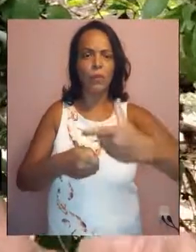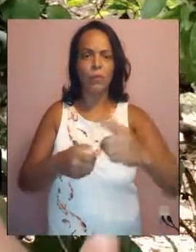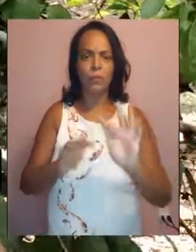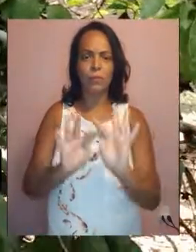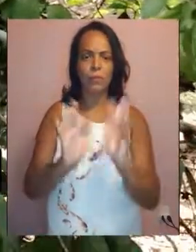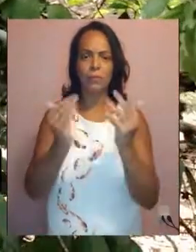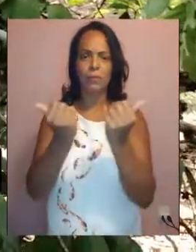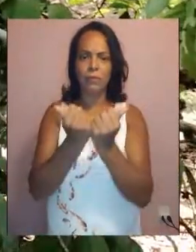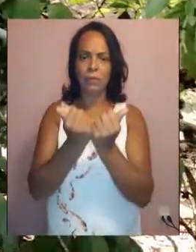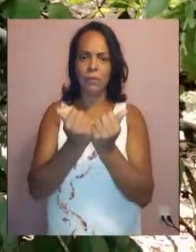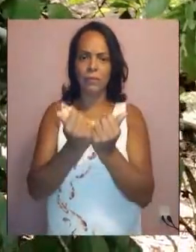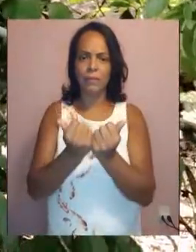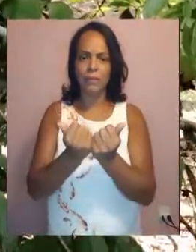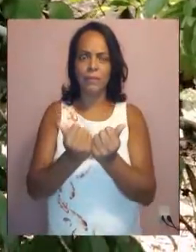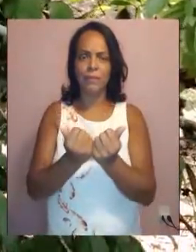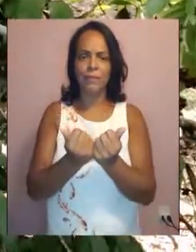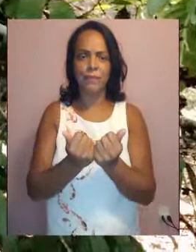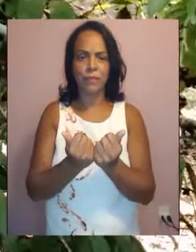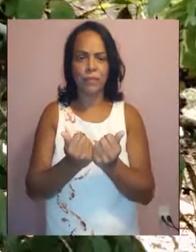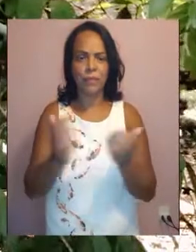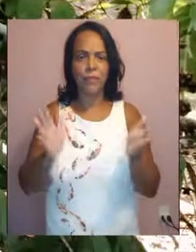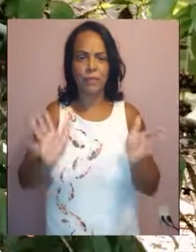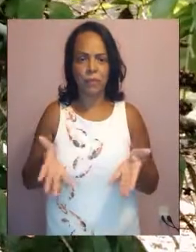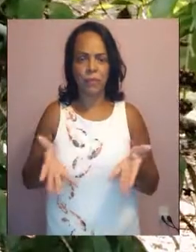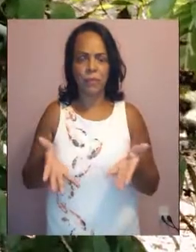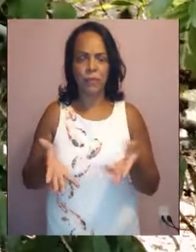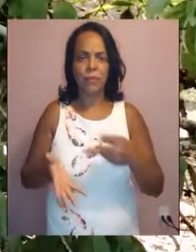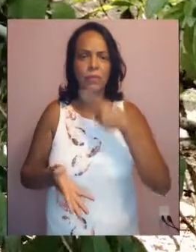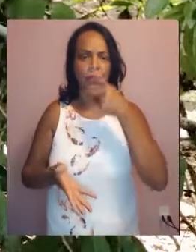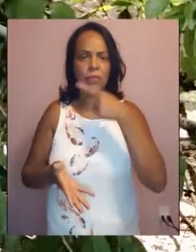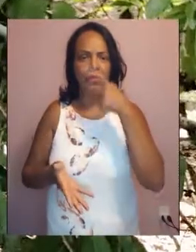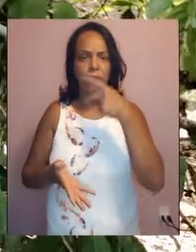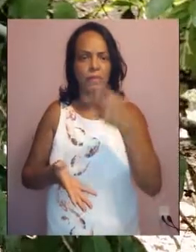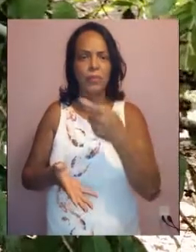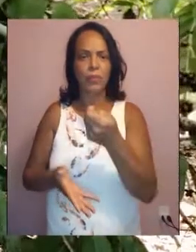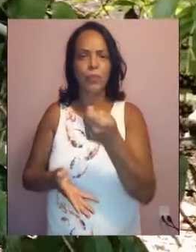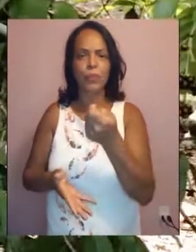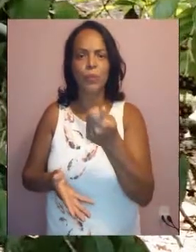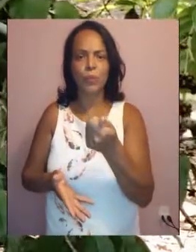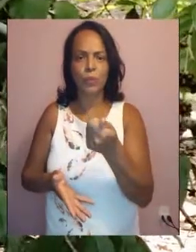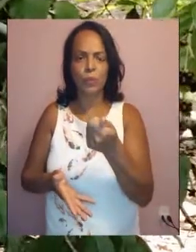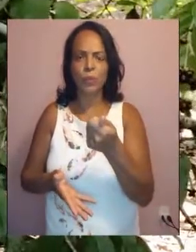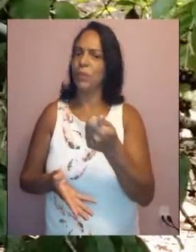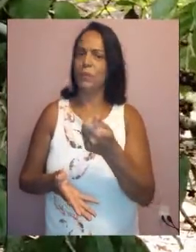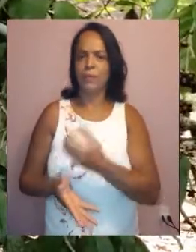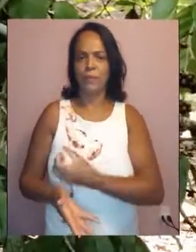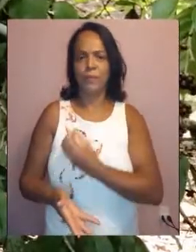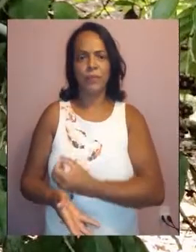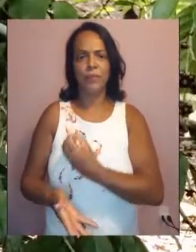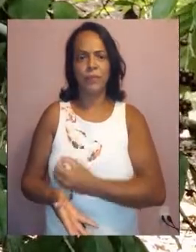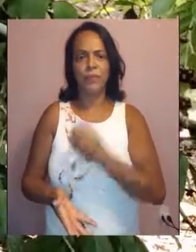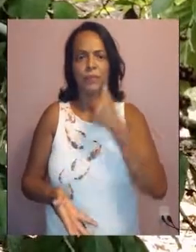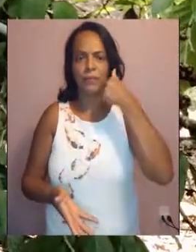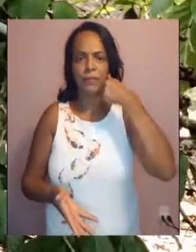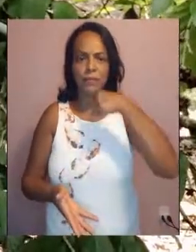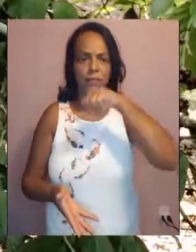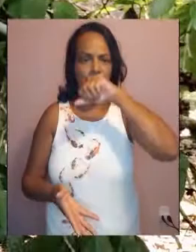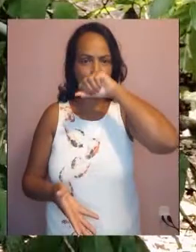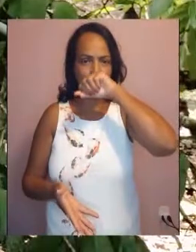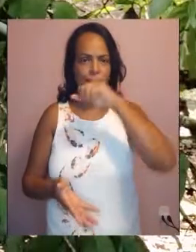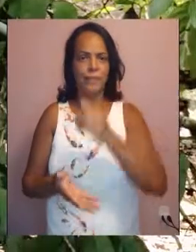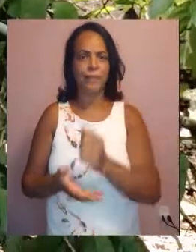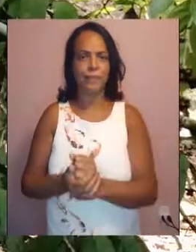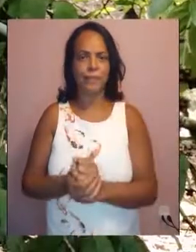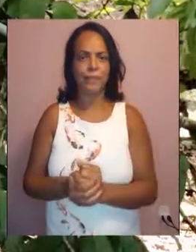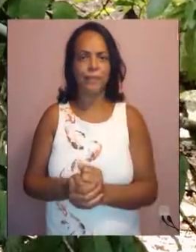família, né? Agora ele falava um pouco mais sobre a mãe dele, né?